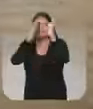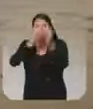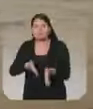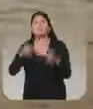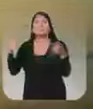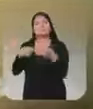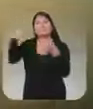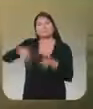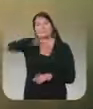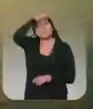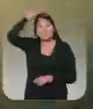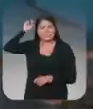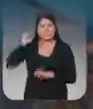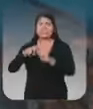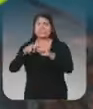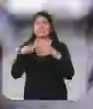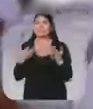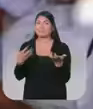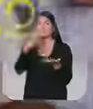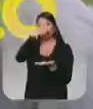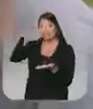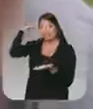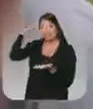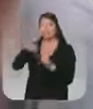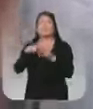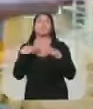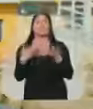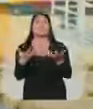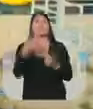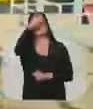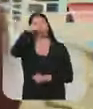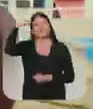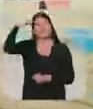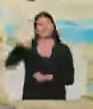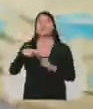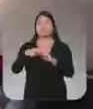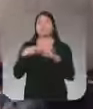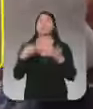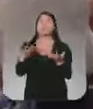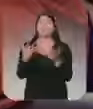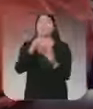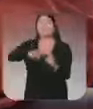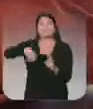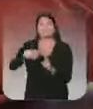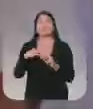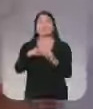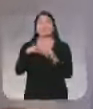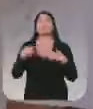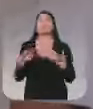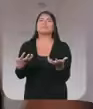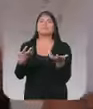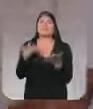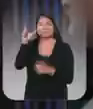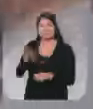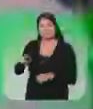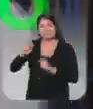pra gente, pro estado. É por isso que eu quero o Wilson. É por isso que eu quero o Wilson. É por isso que eu quero,